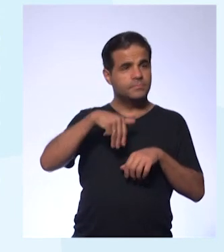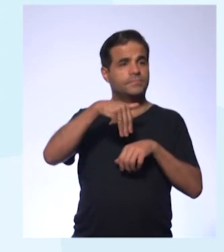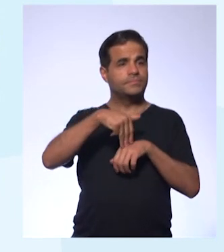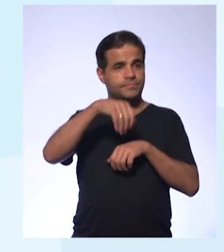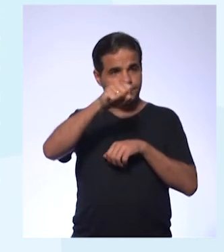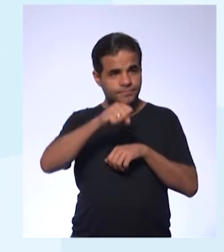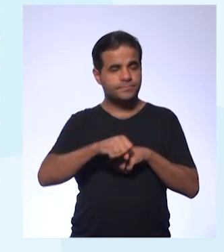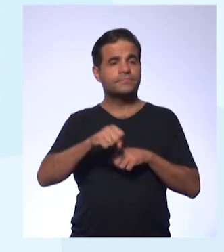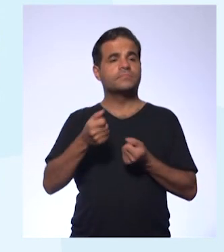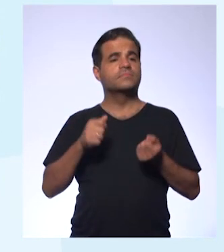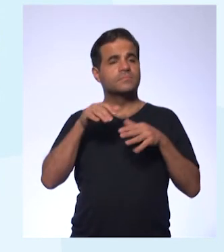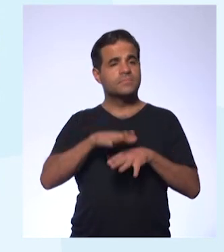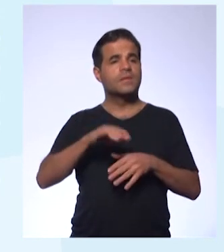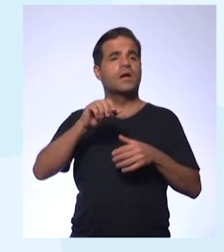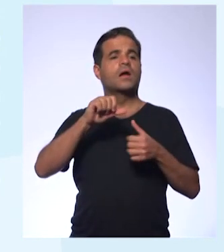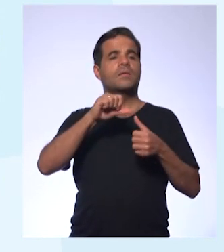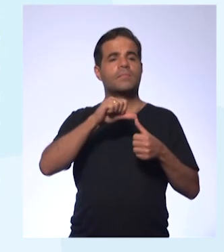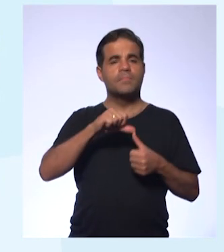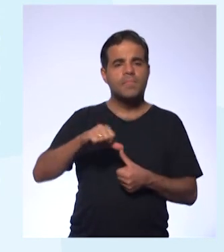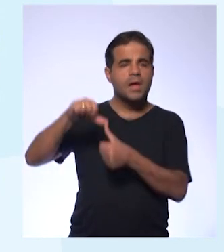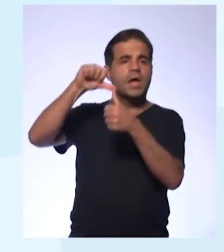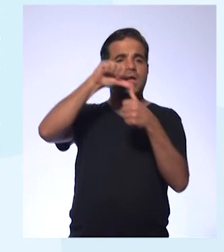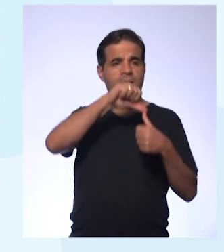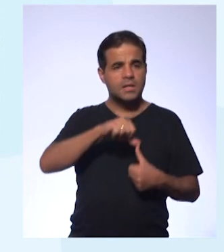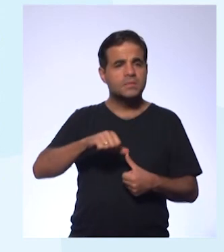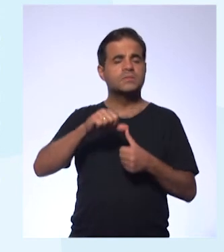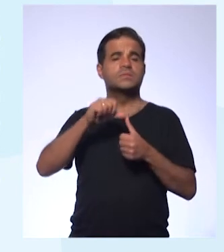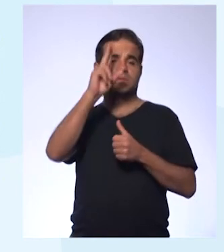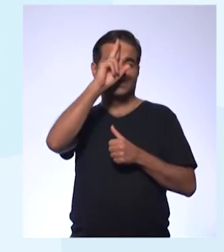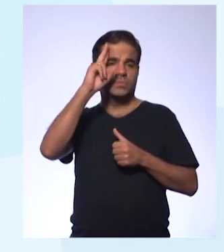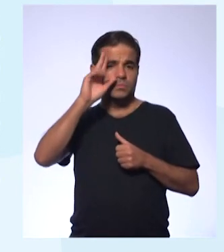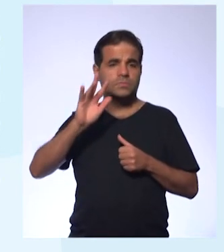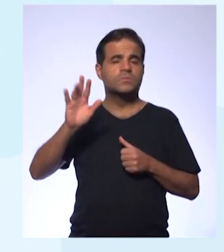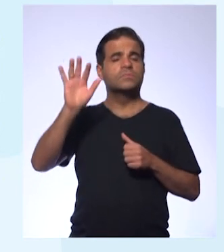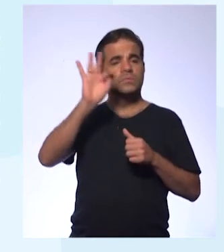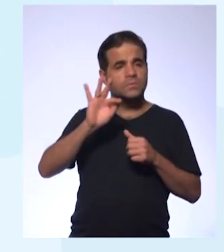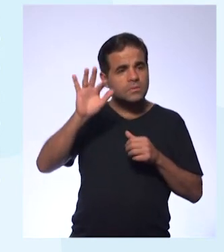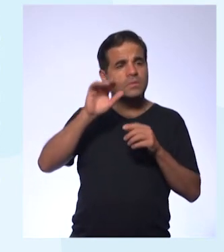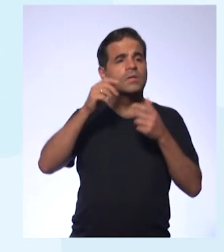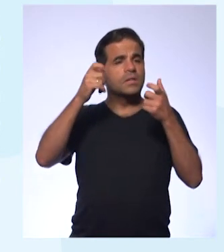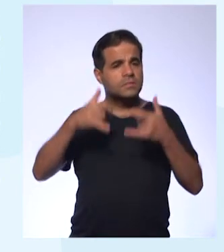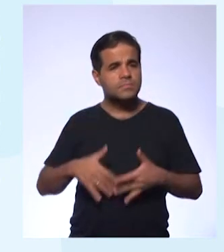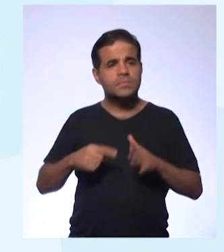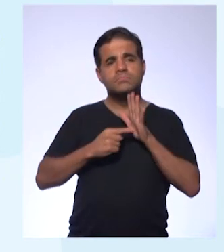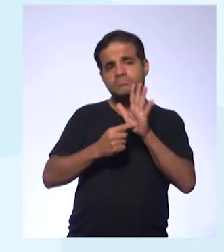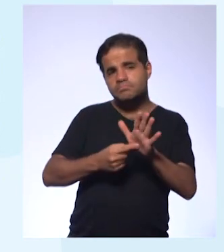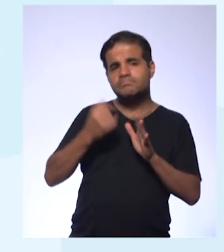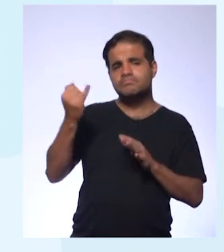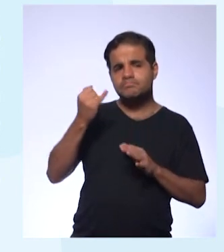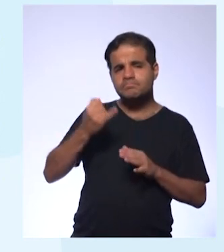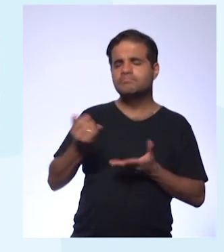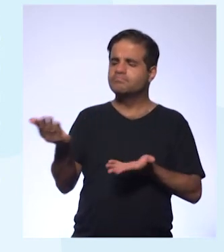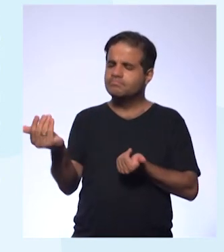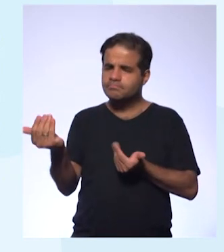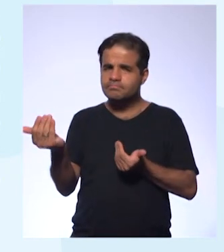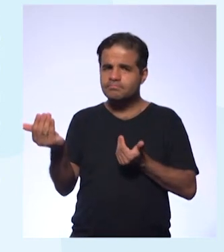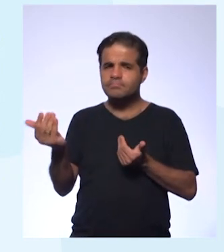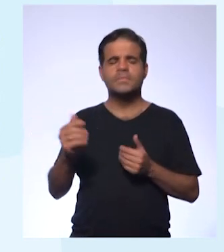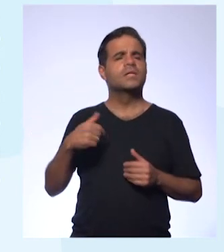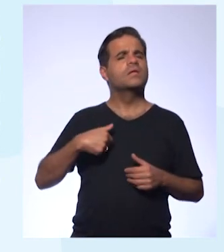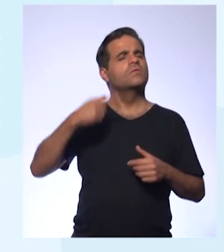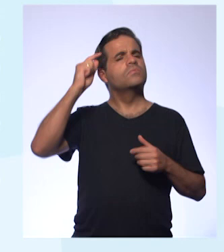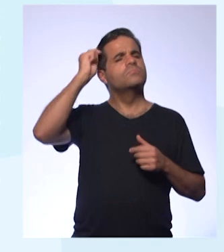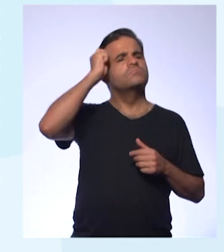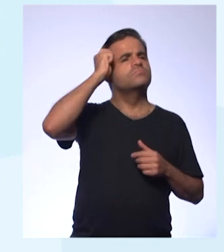pela USP, também ressalta a importância histórica do filme e aponta seus reflexos na juventude. Eu só